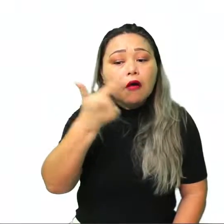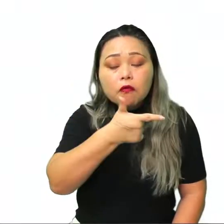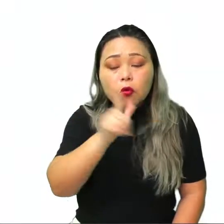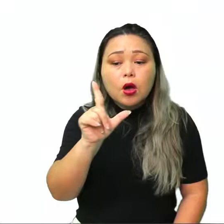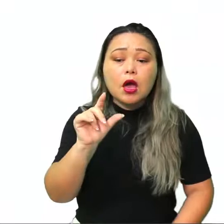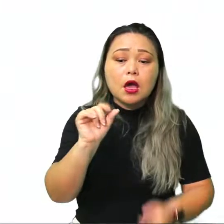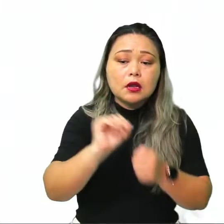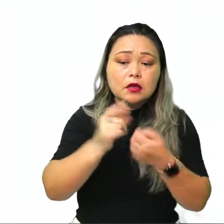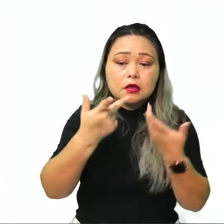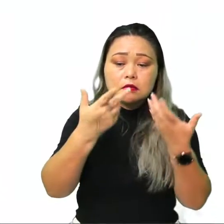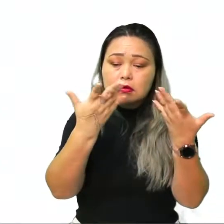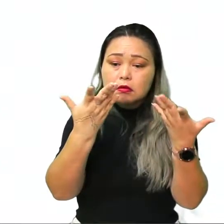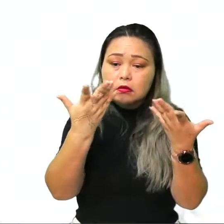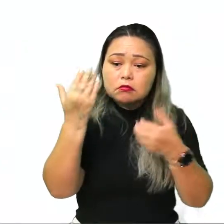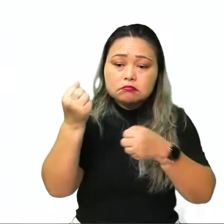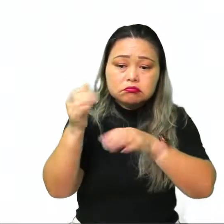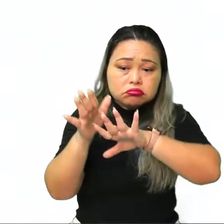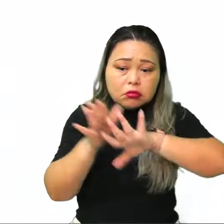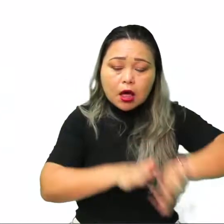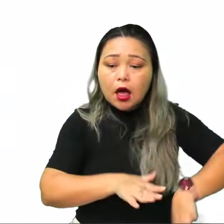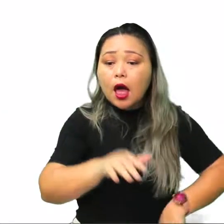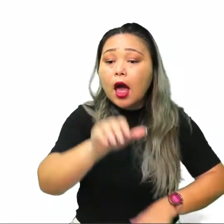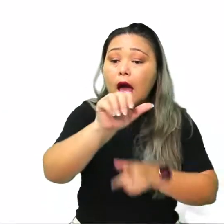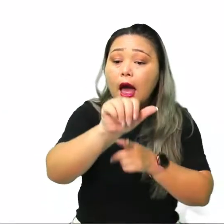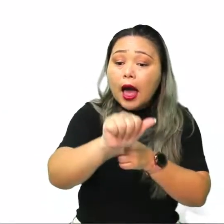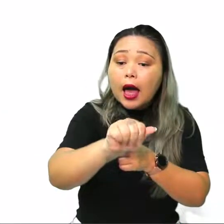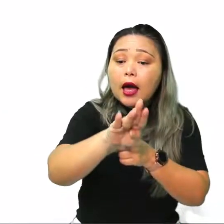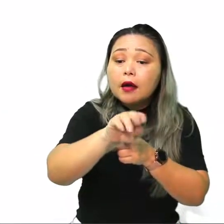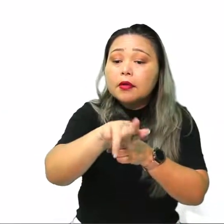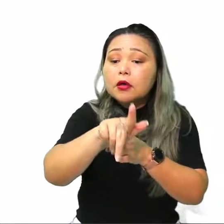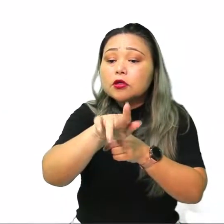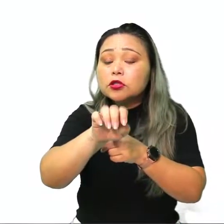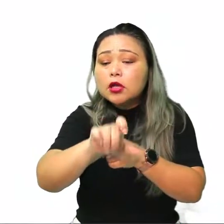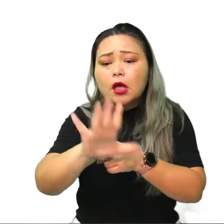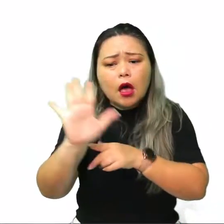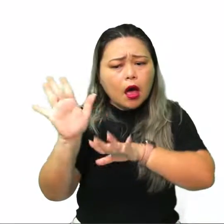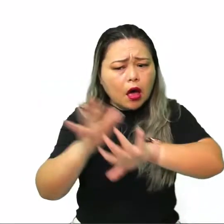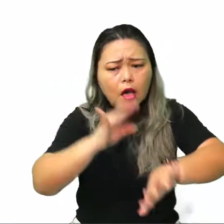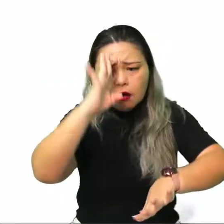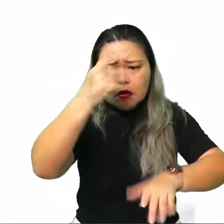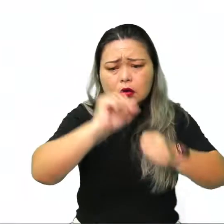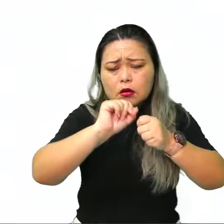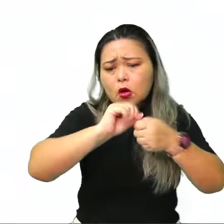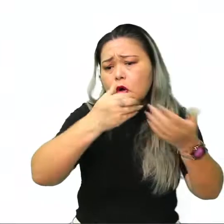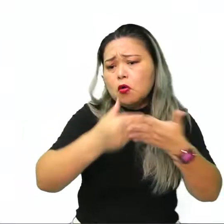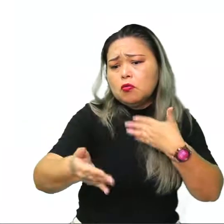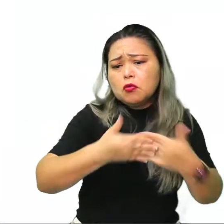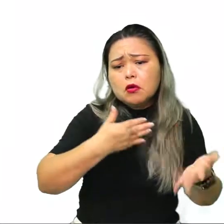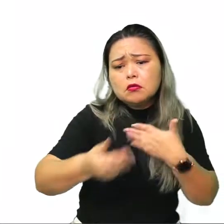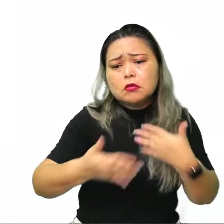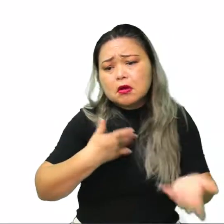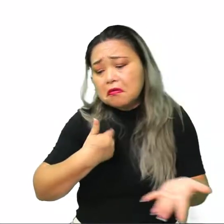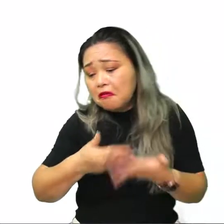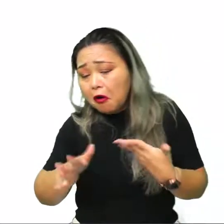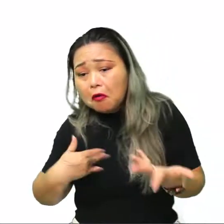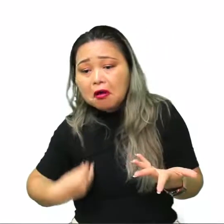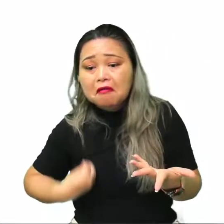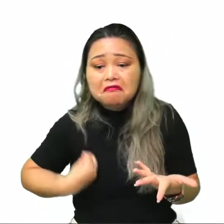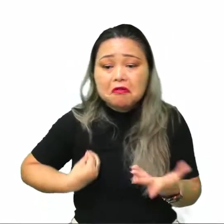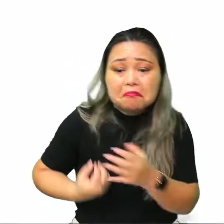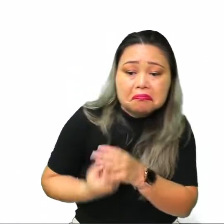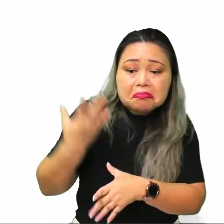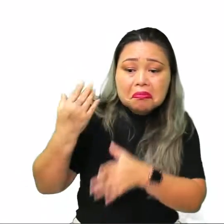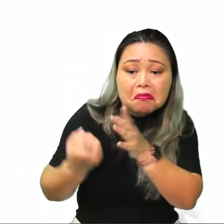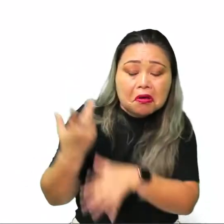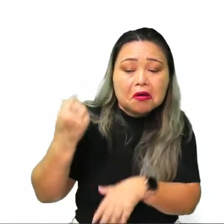na teoria da abiogênese. Ele derrubou a teoria da abiogênese, que diz que a vida pode surgir de qualquer forma inanimada, de qualquer